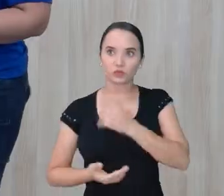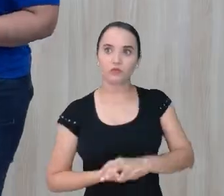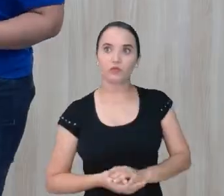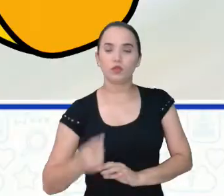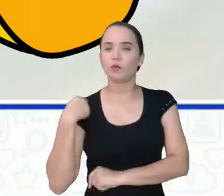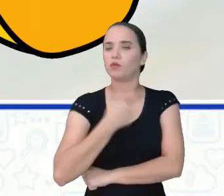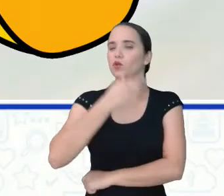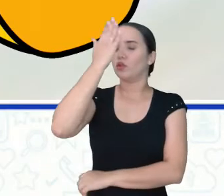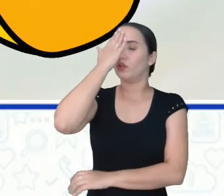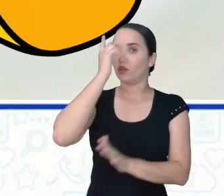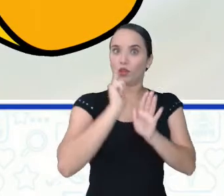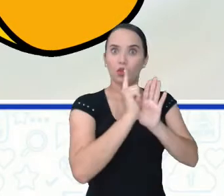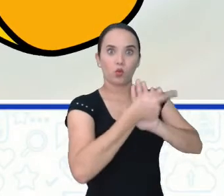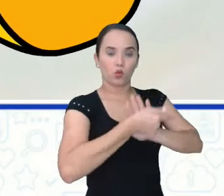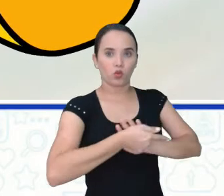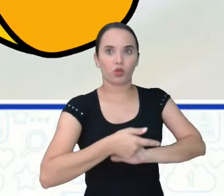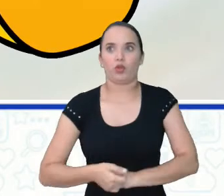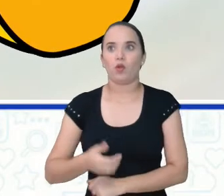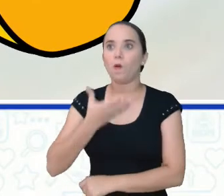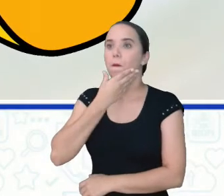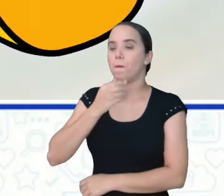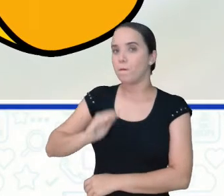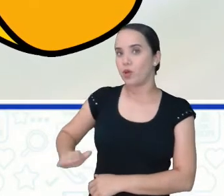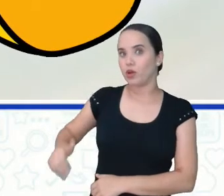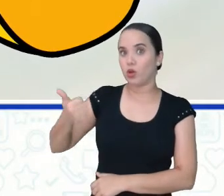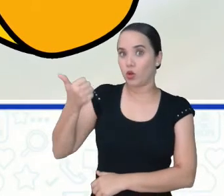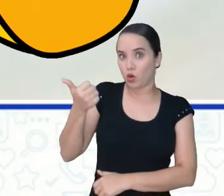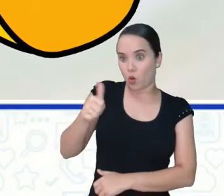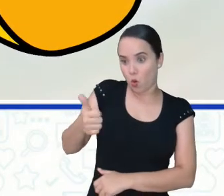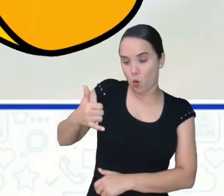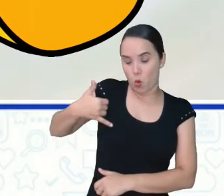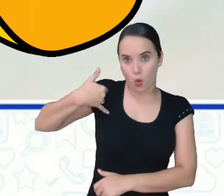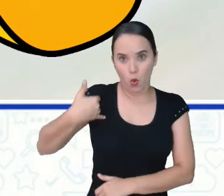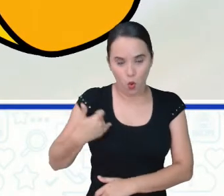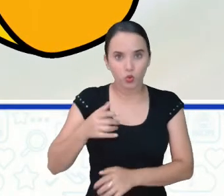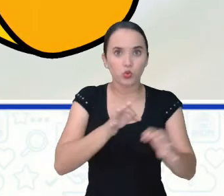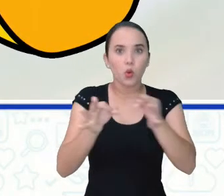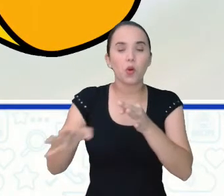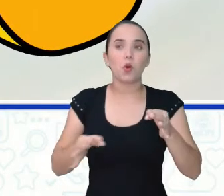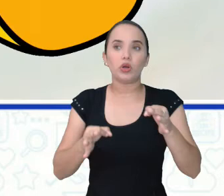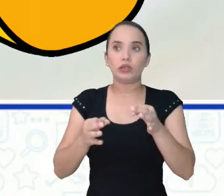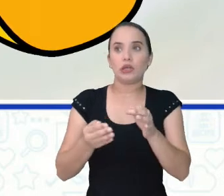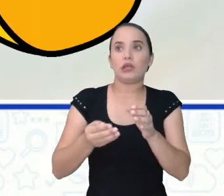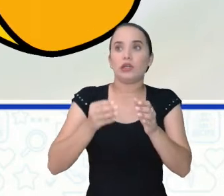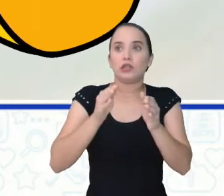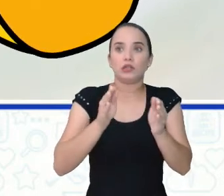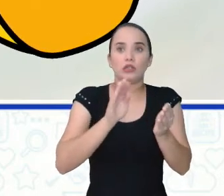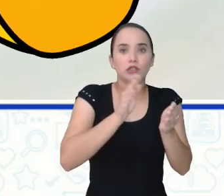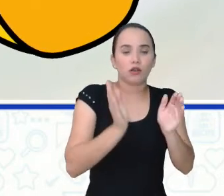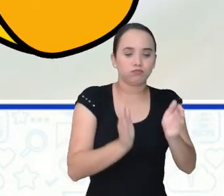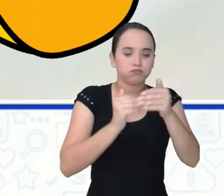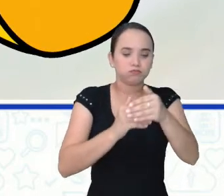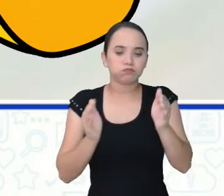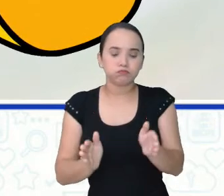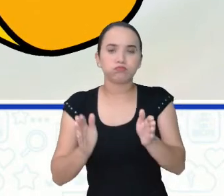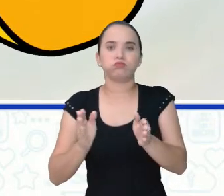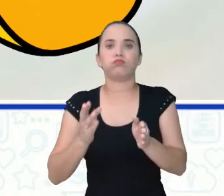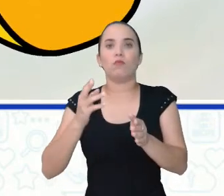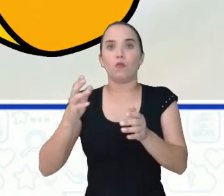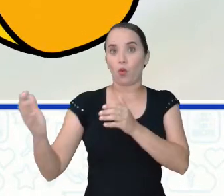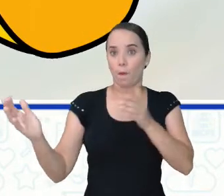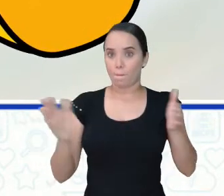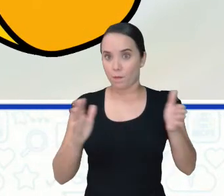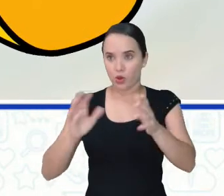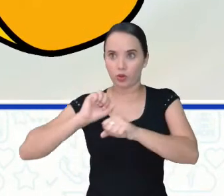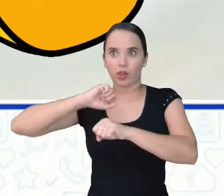do gênero textual. Olha aí, menino de 11 anos faz marmitas para sem-teto durante a pandemia. Como a gente sabe, a